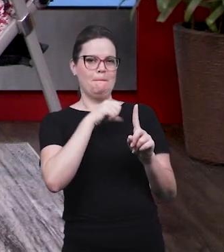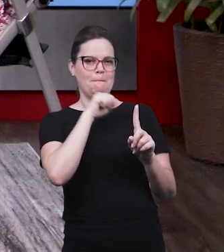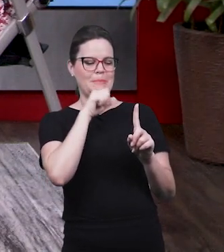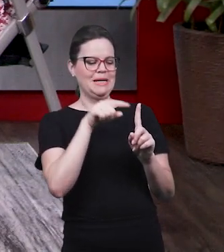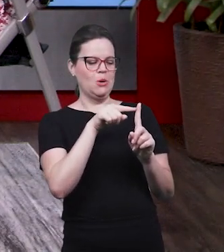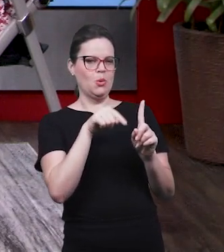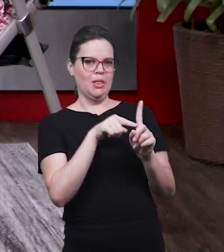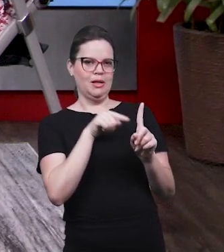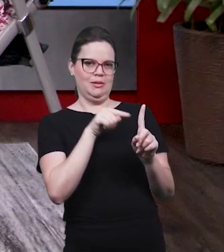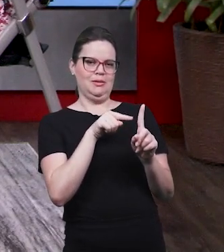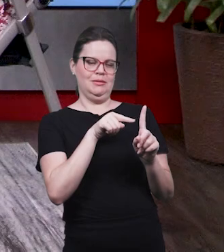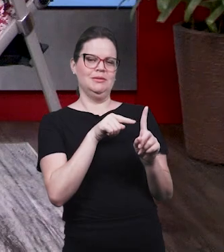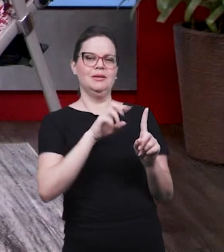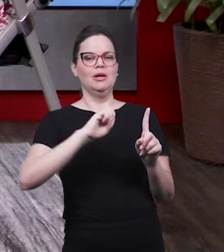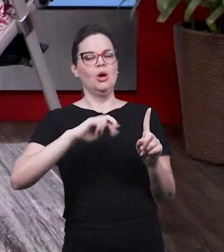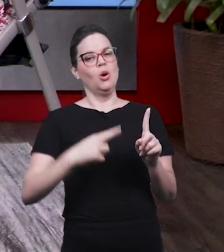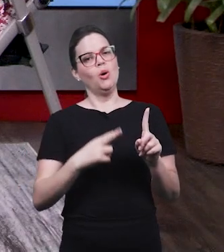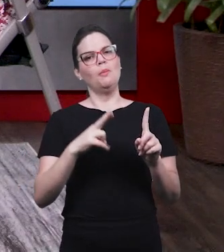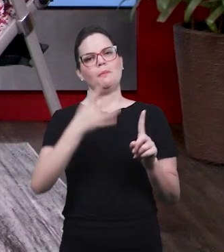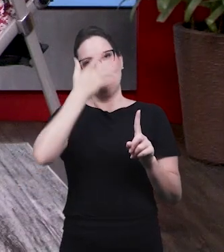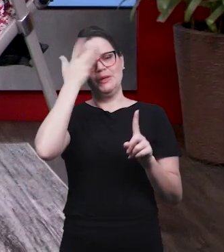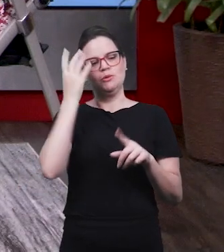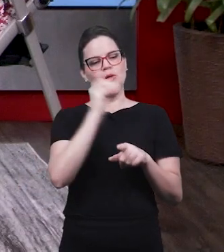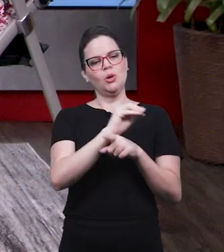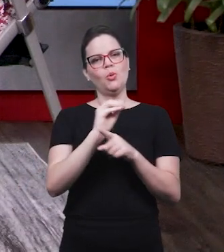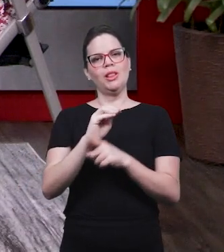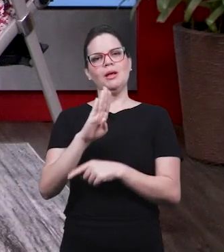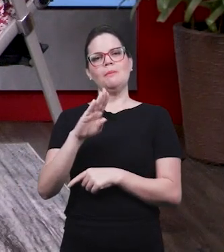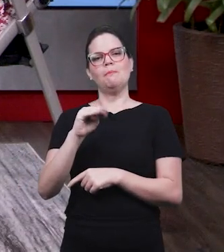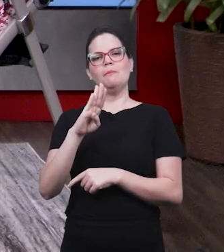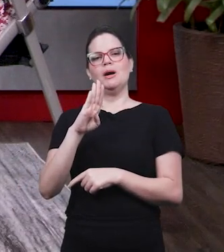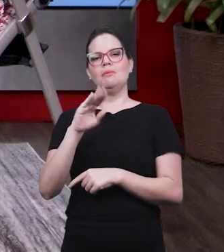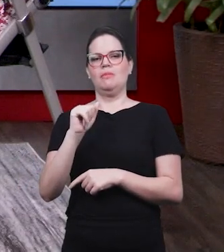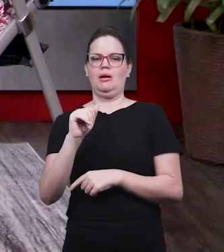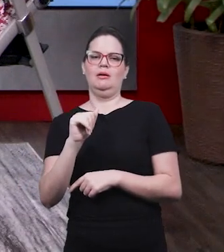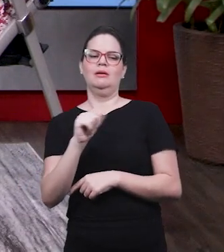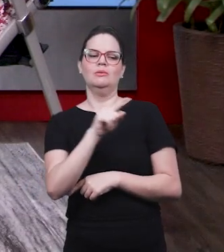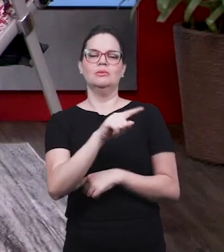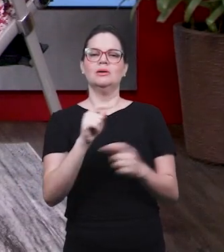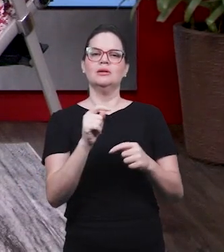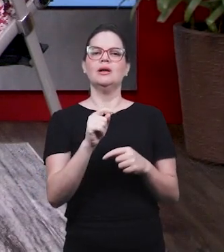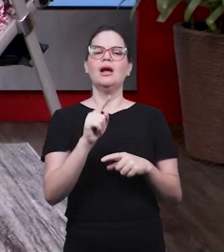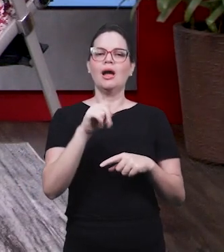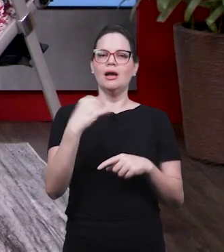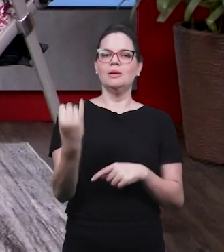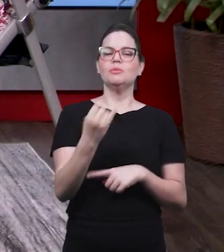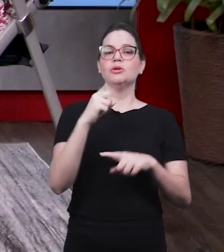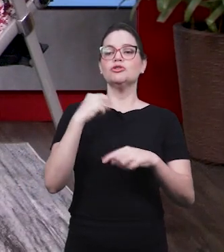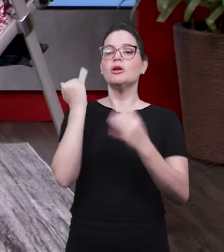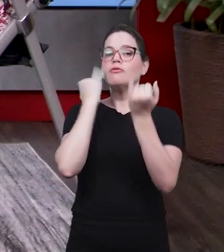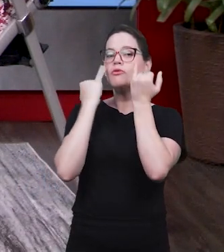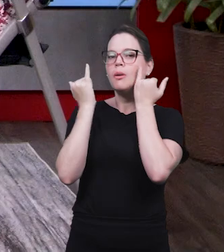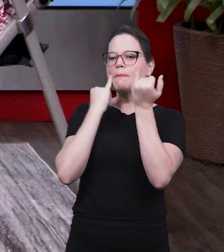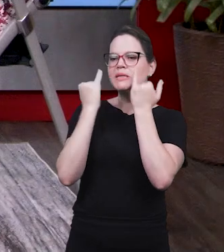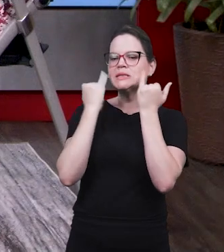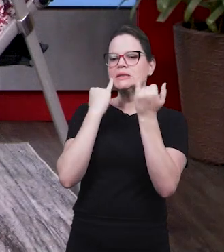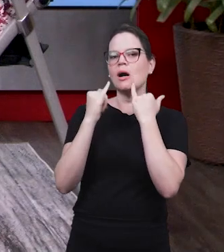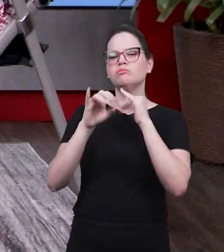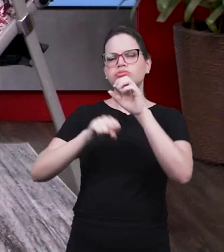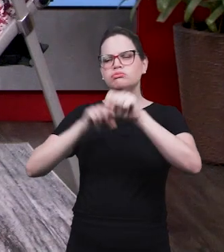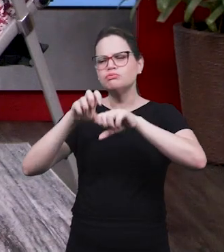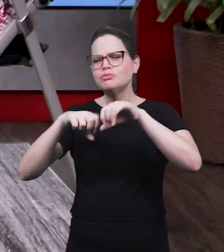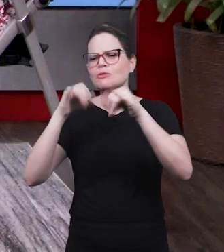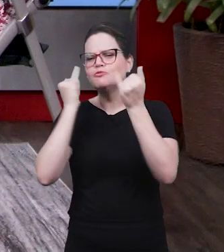suas crianças, é muito importante que vocês busquem informações. Busquem informações sobre o desenvolvimento